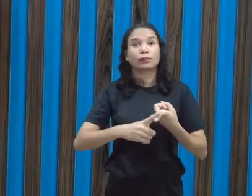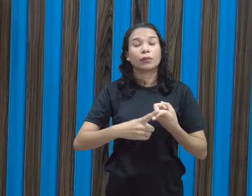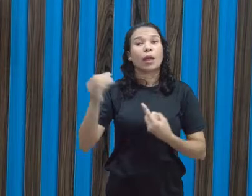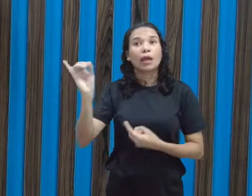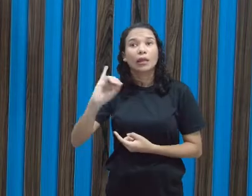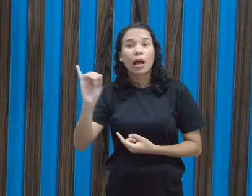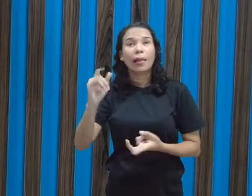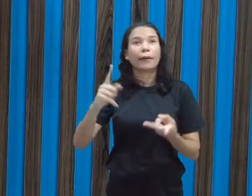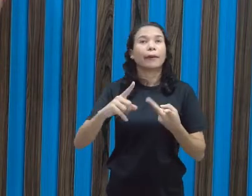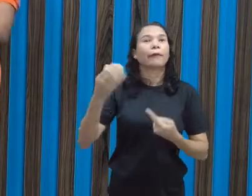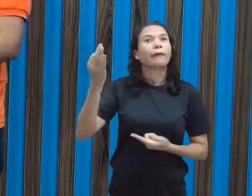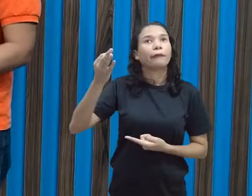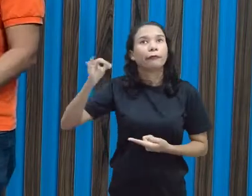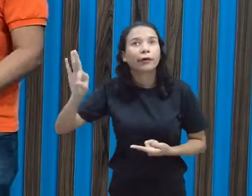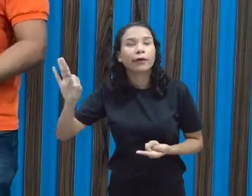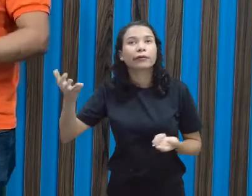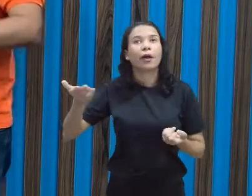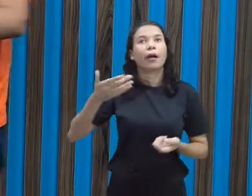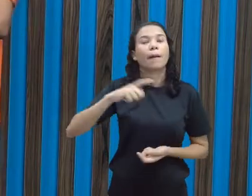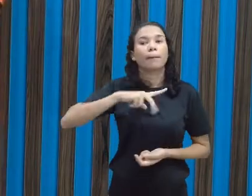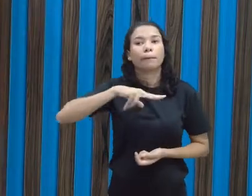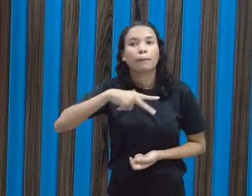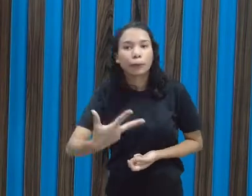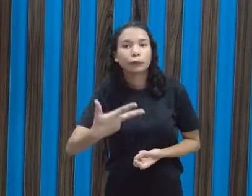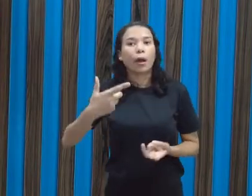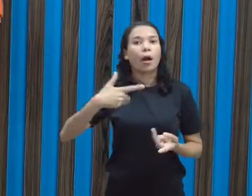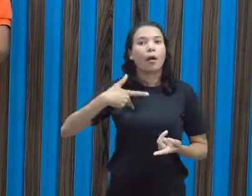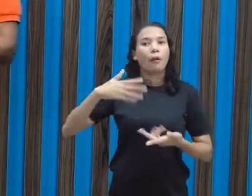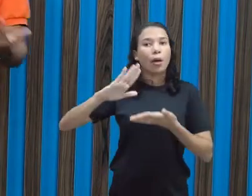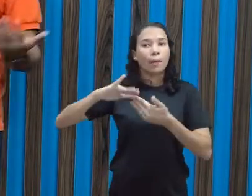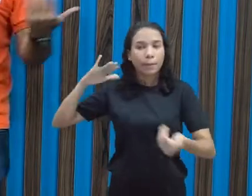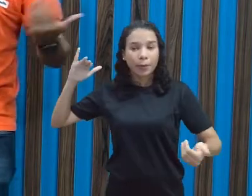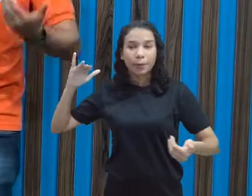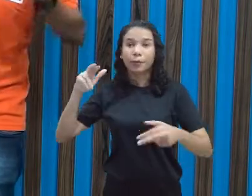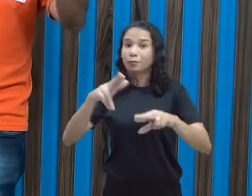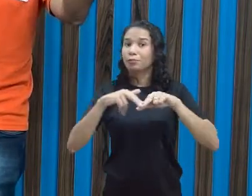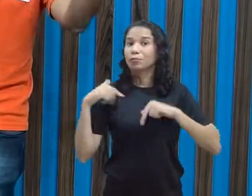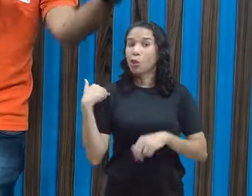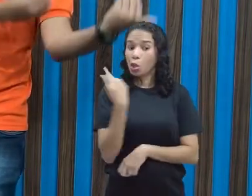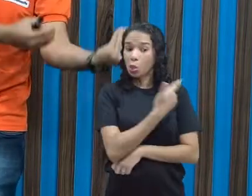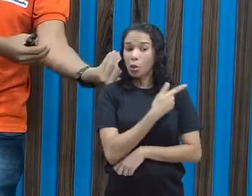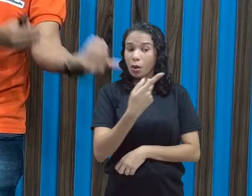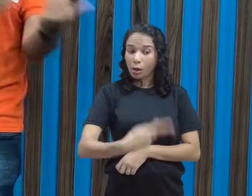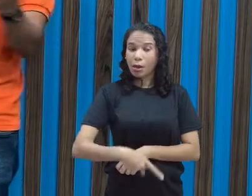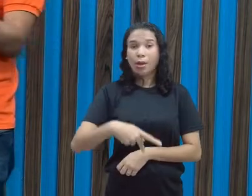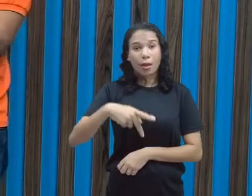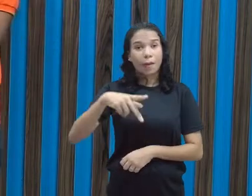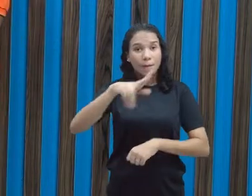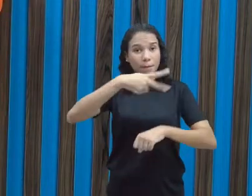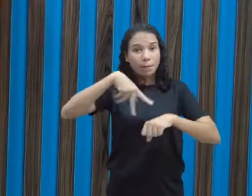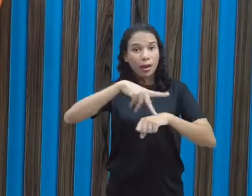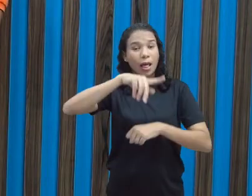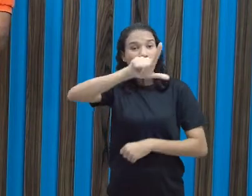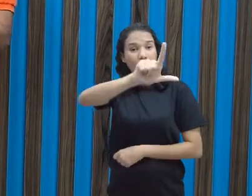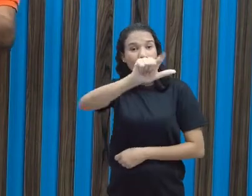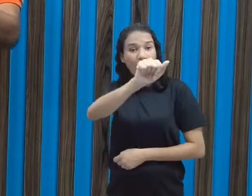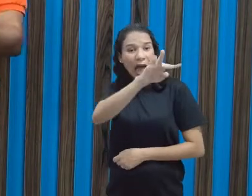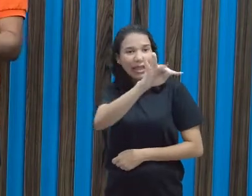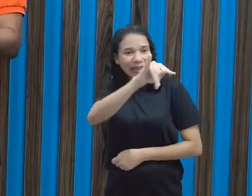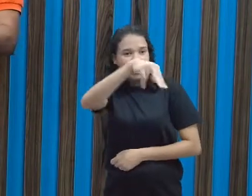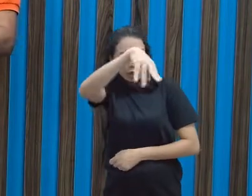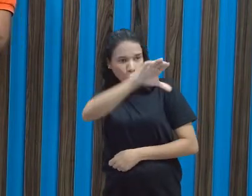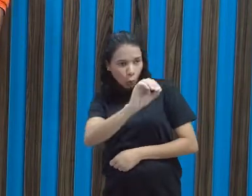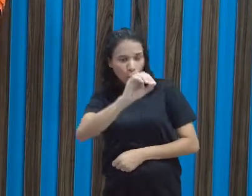a França, está aí Portugal, está aí Espanha. Por isso que a gente é um país latino-americano, né? Por